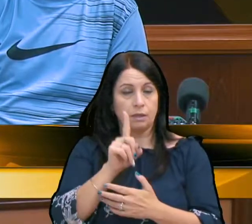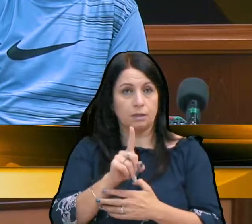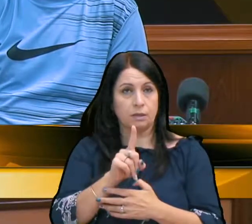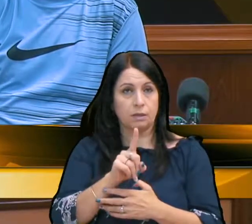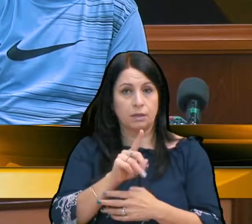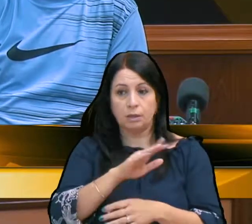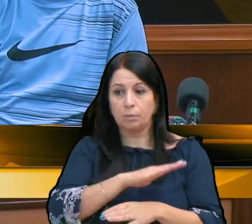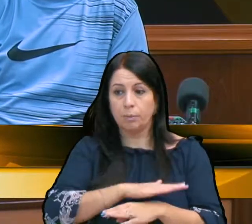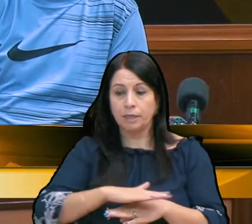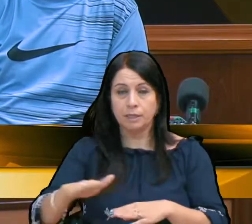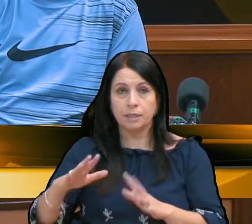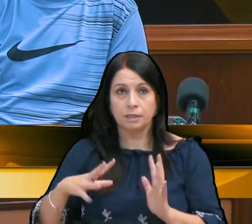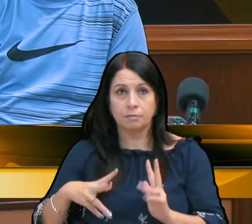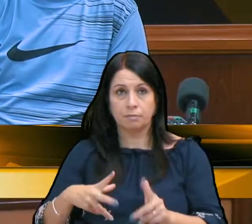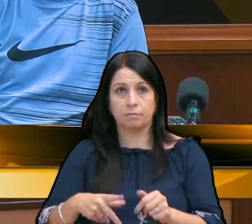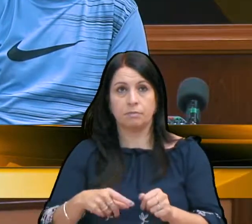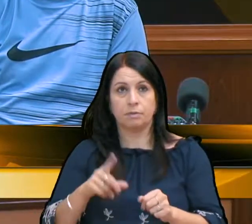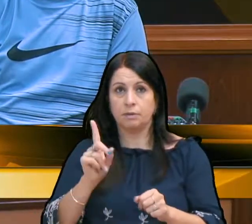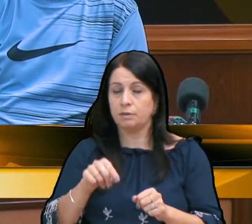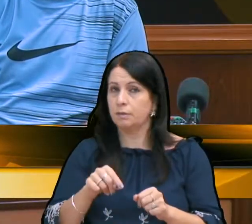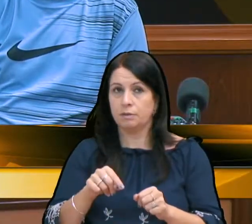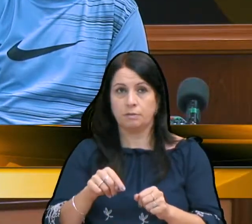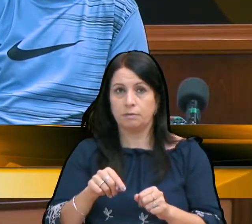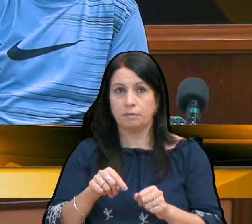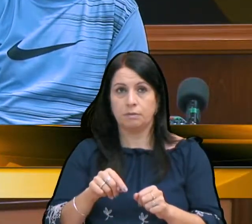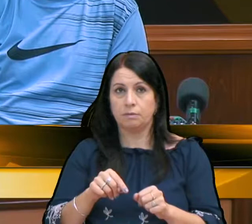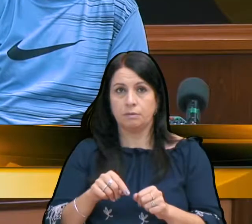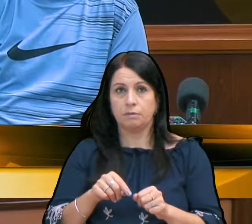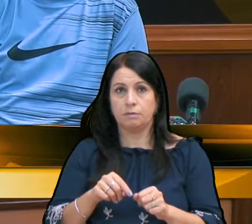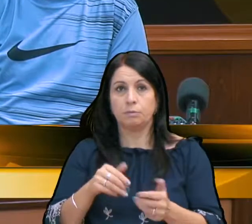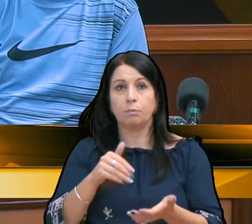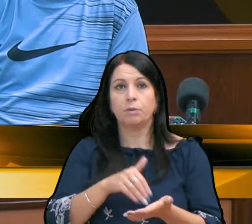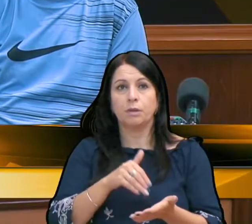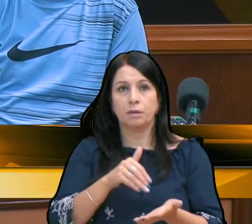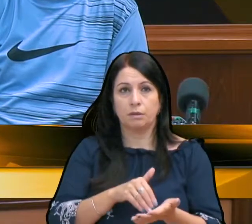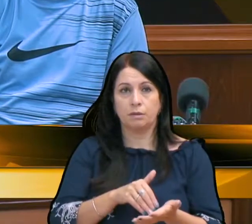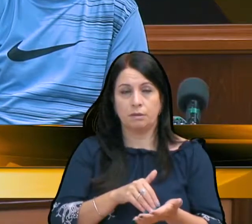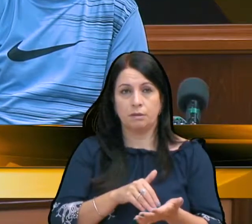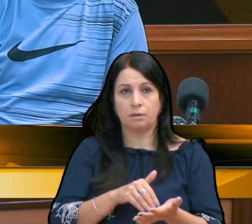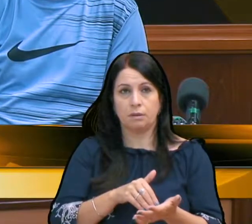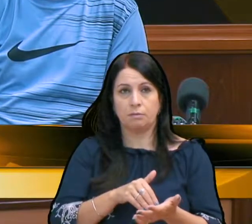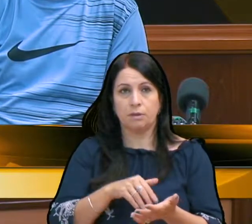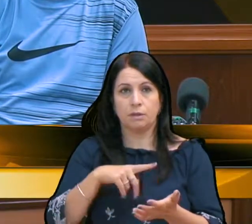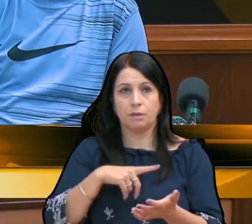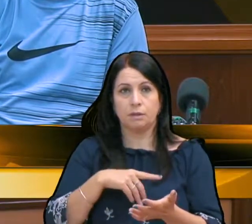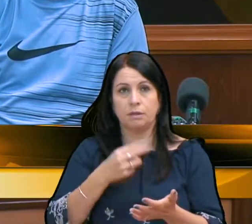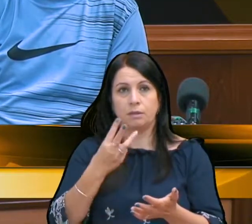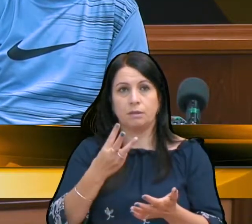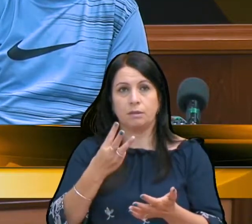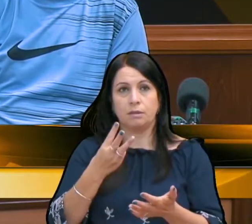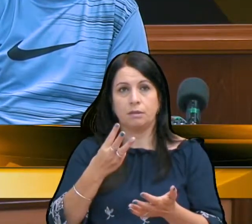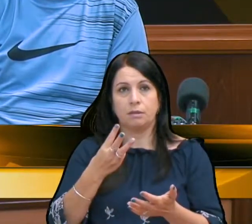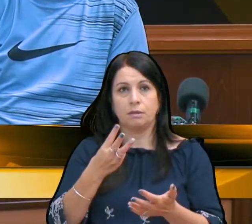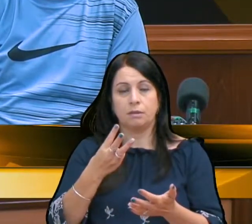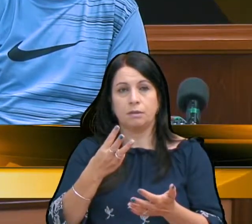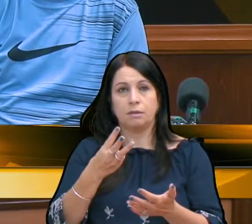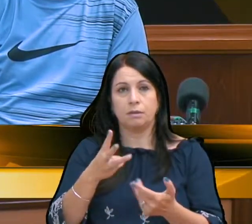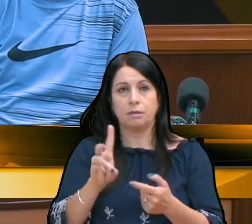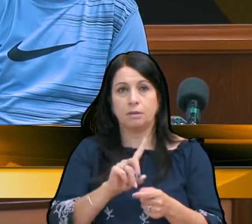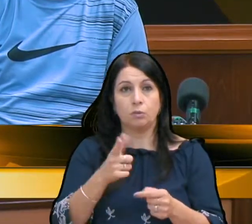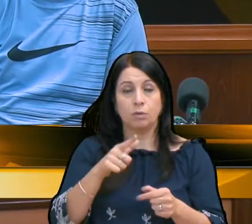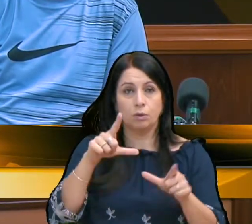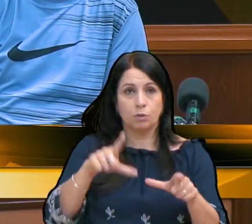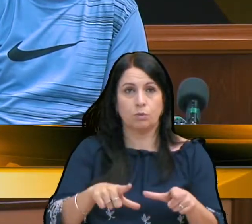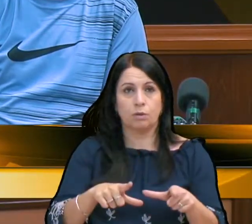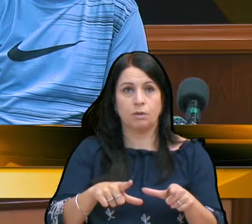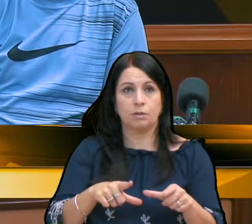passada só de patrulha é suficiente, não é suficiente, no mínimo tem que ser 3, e olha lá se não tem lugar que já